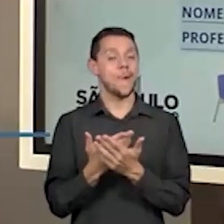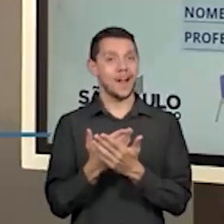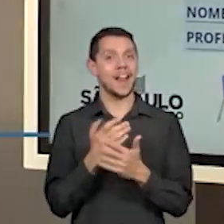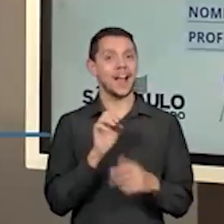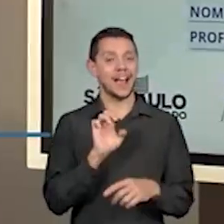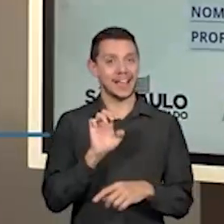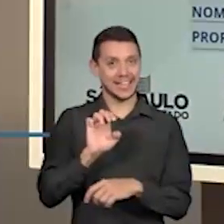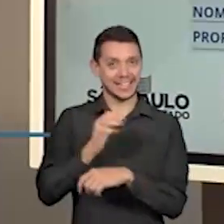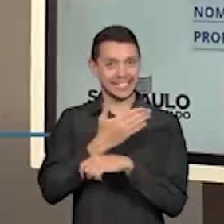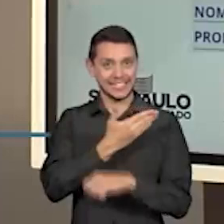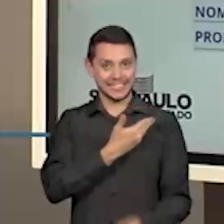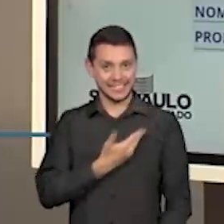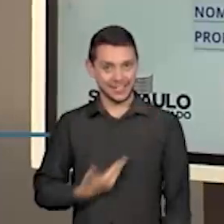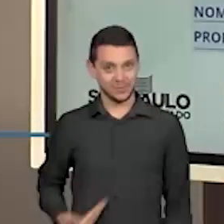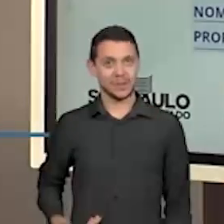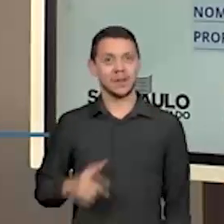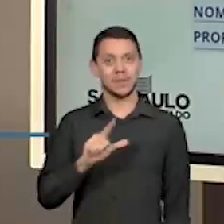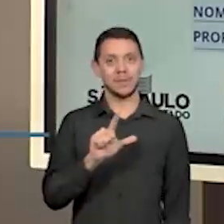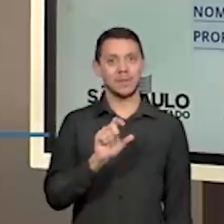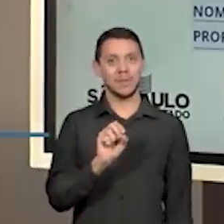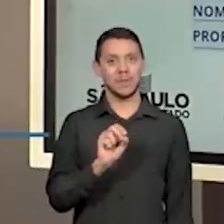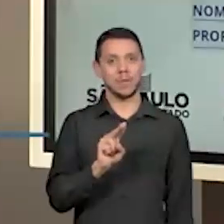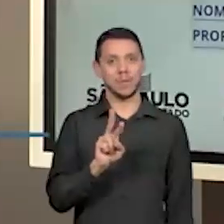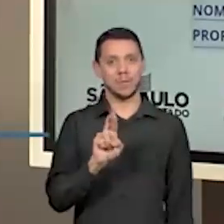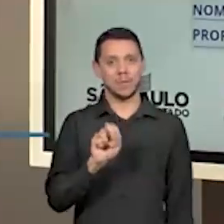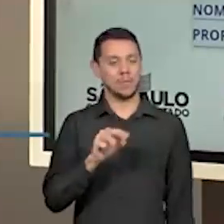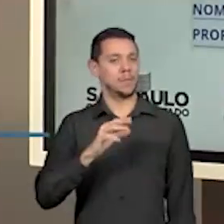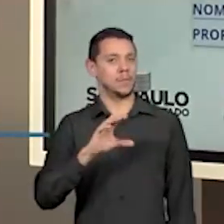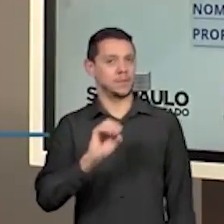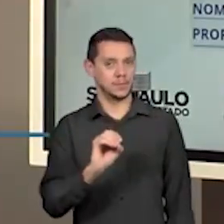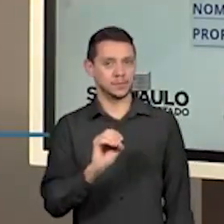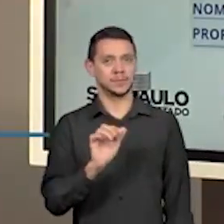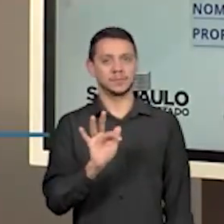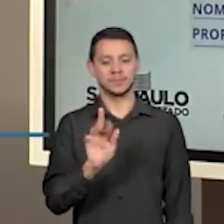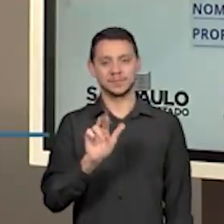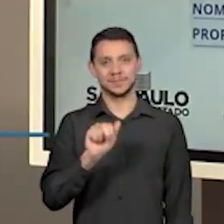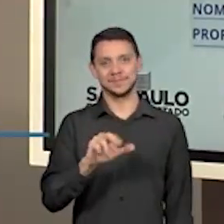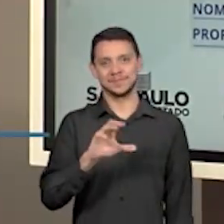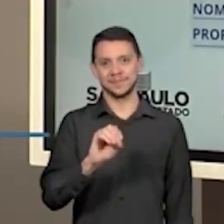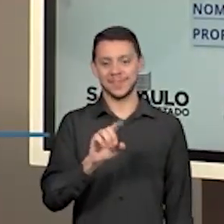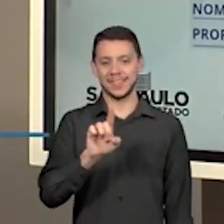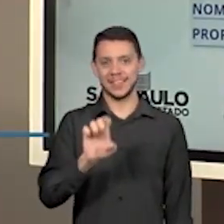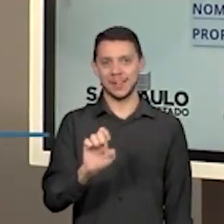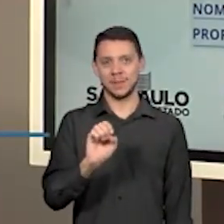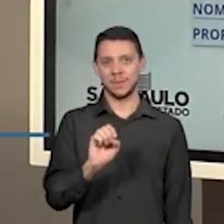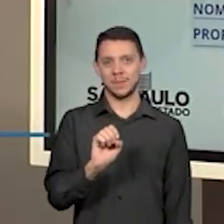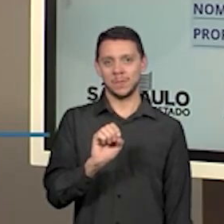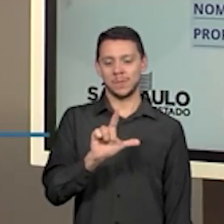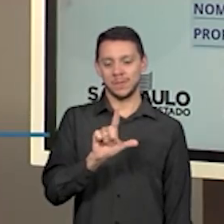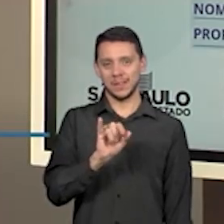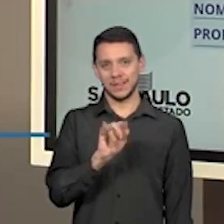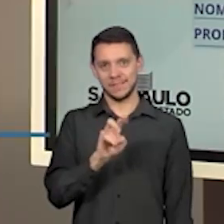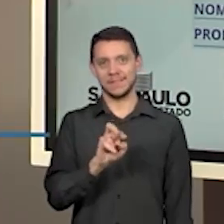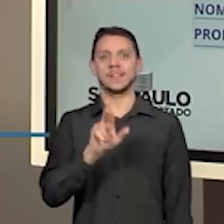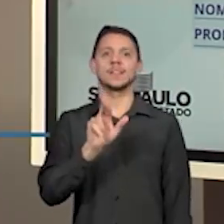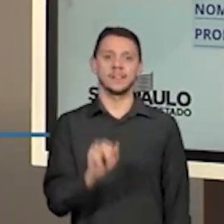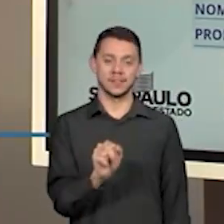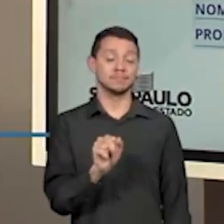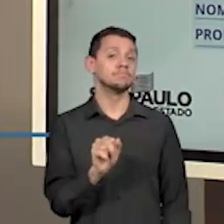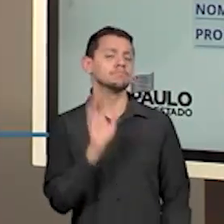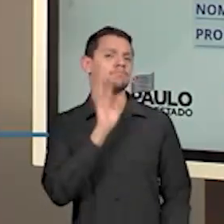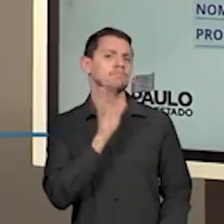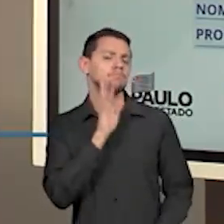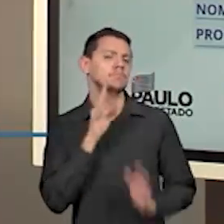Lourenço Franco de Oliveira, como outras escolas que apontam as participações da aula